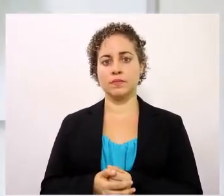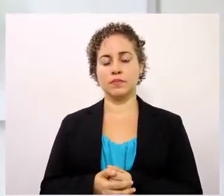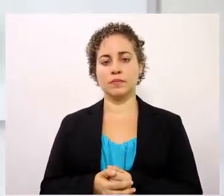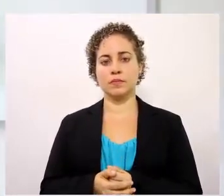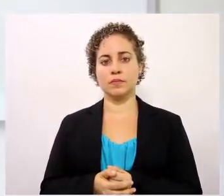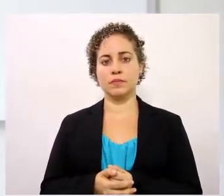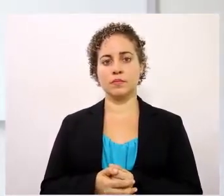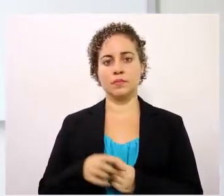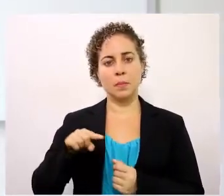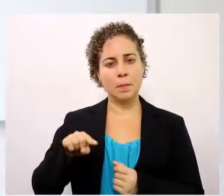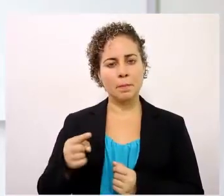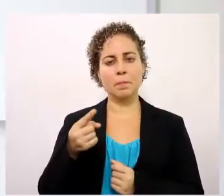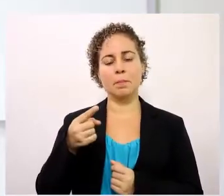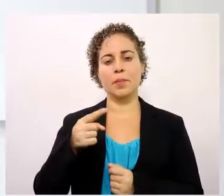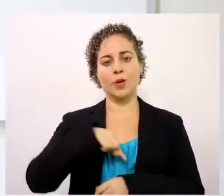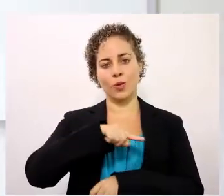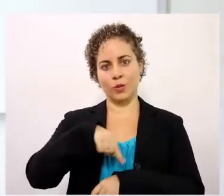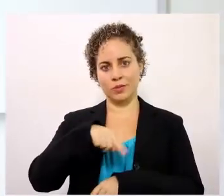mil horas.